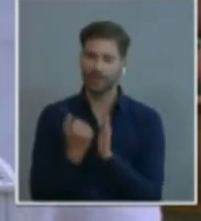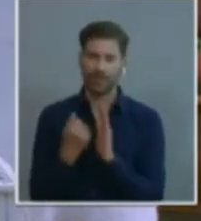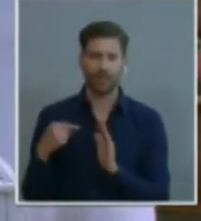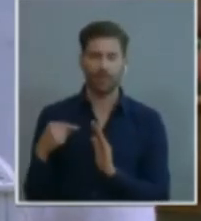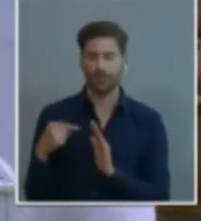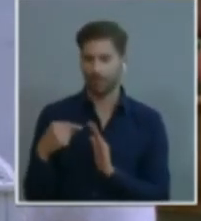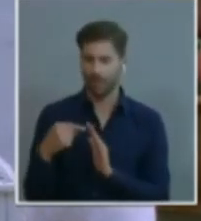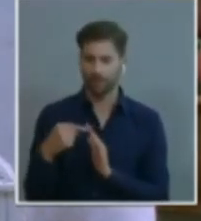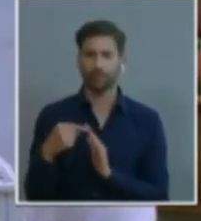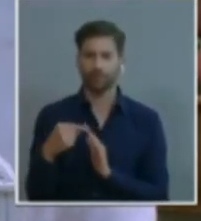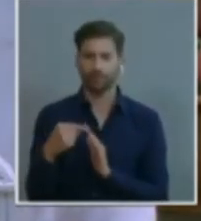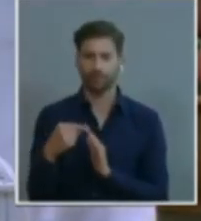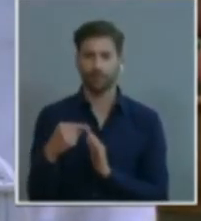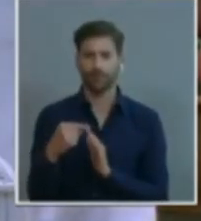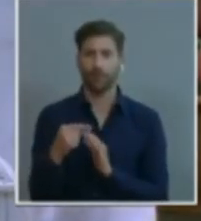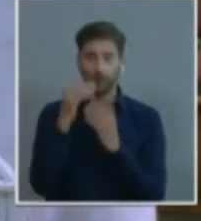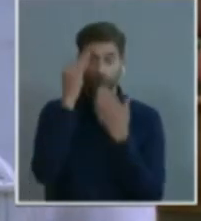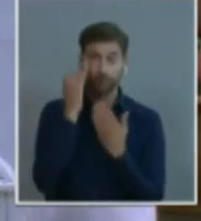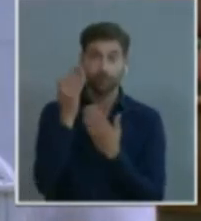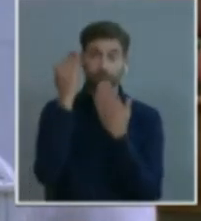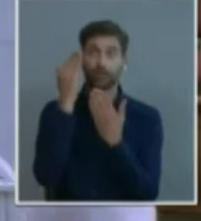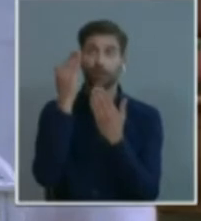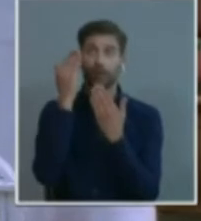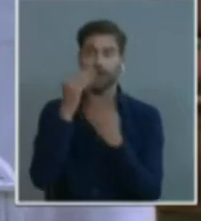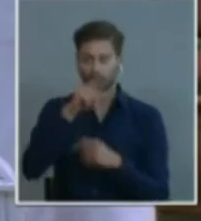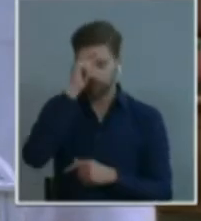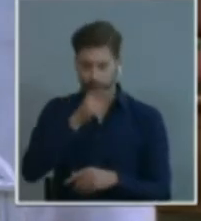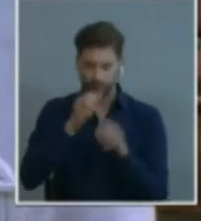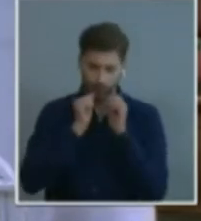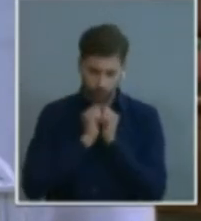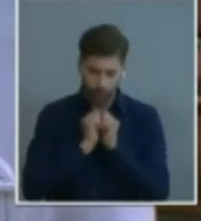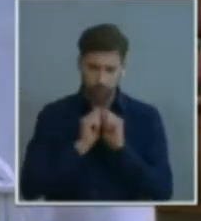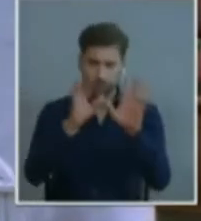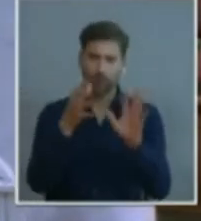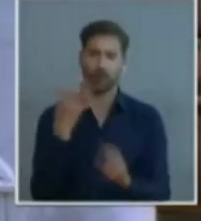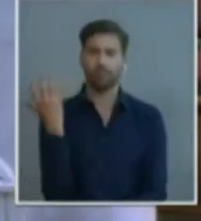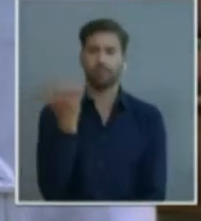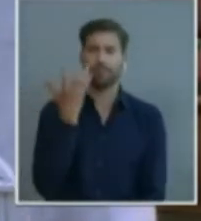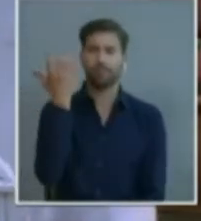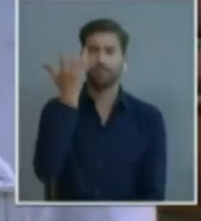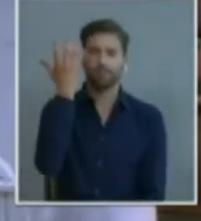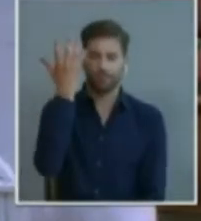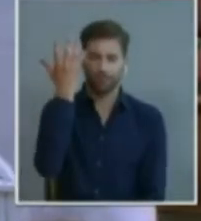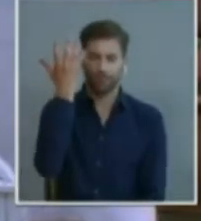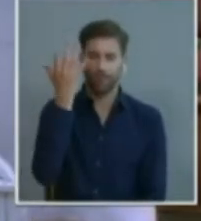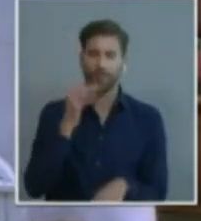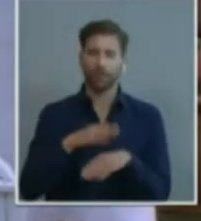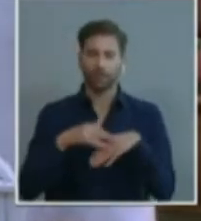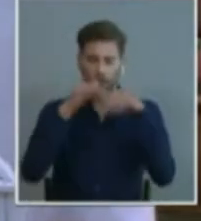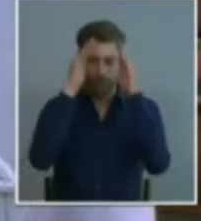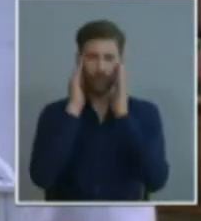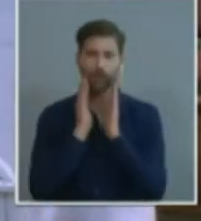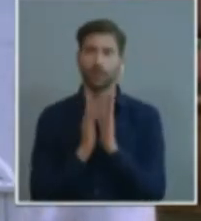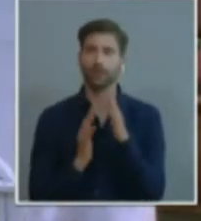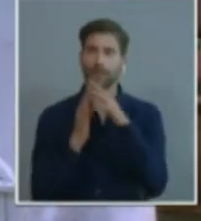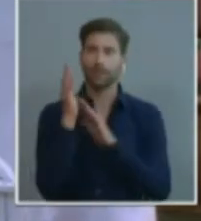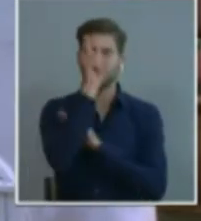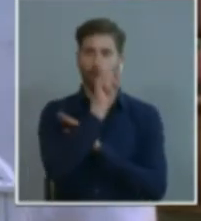parte, e louvar-vos, bendizer-vos e glorificar-vos na Assunção da Virgem Santa